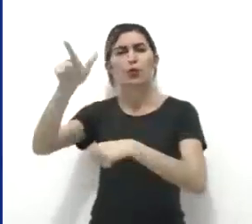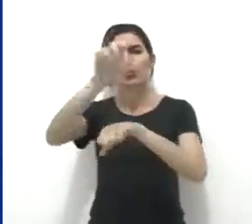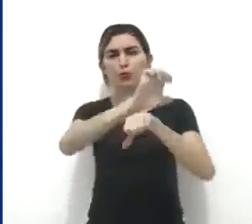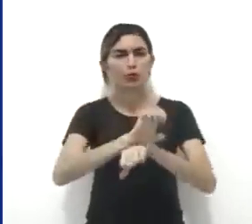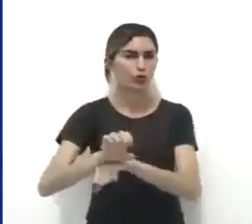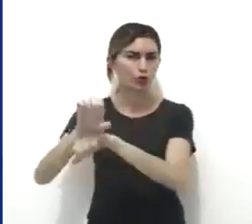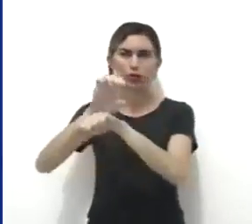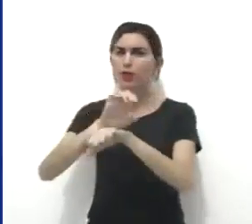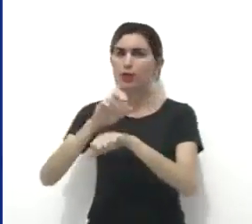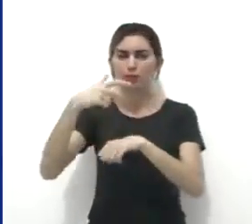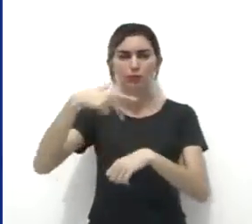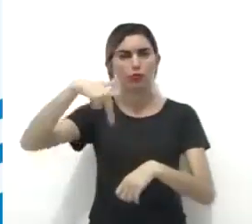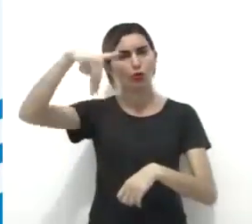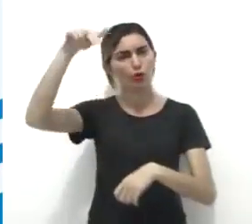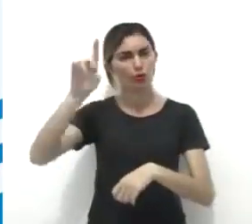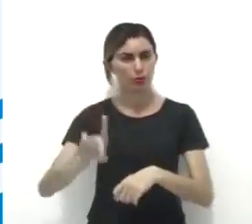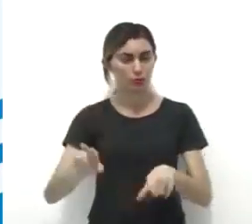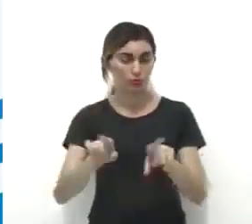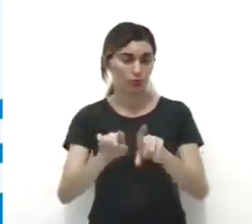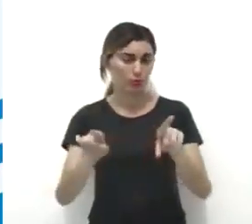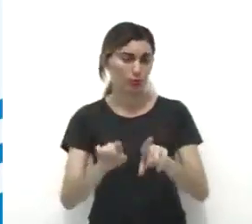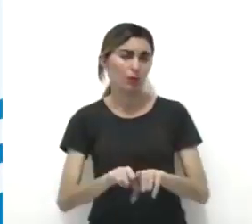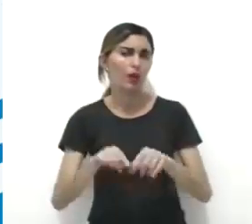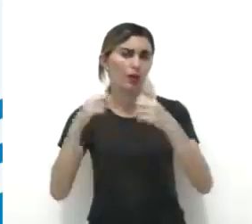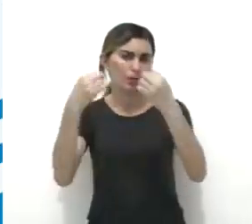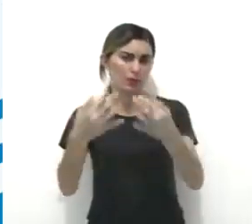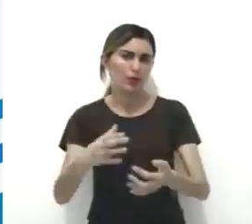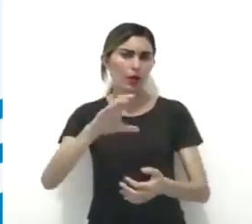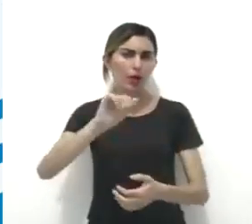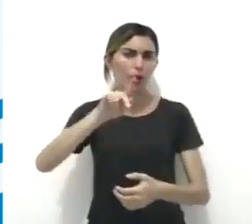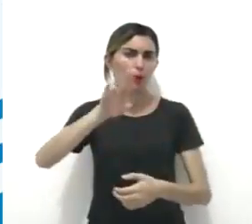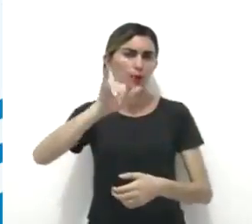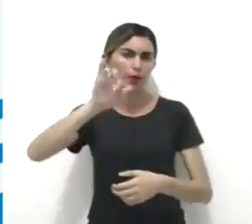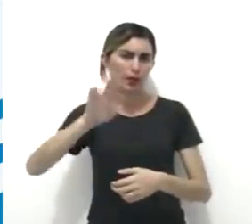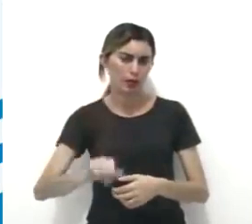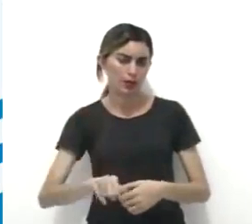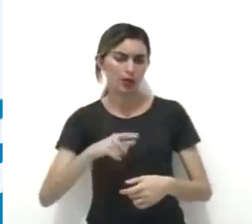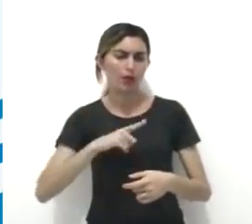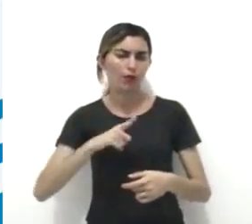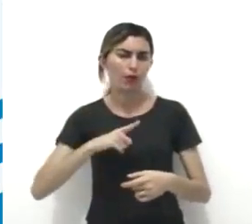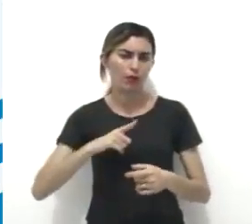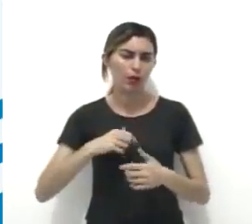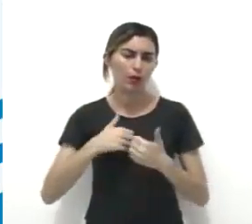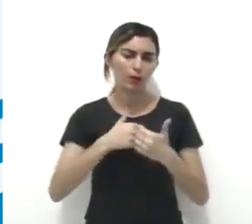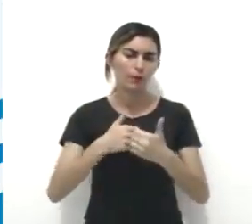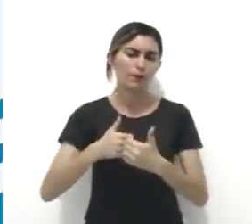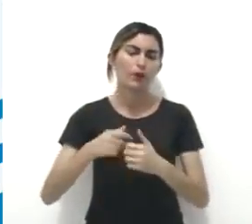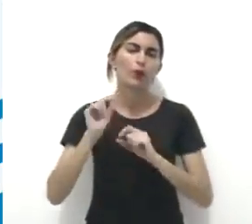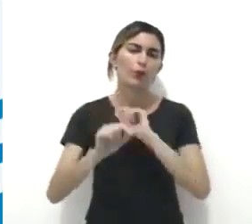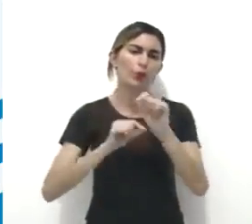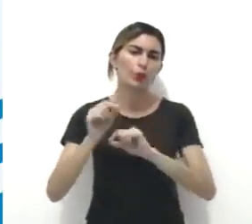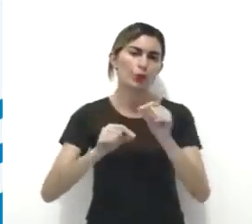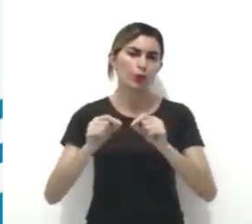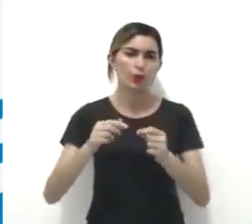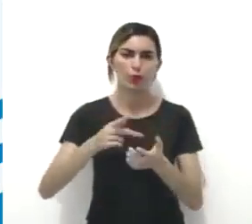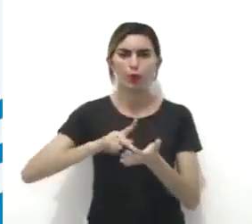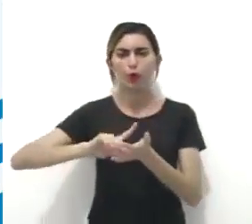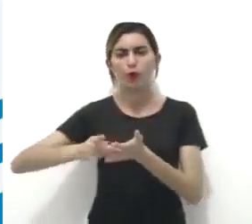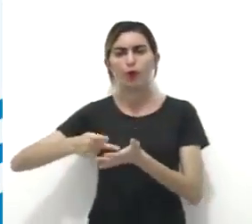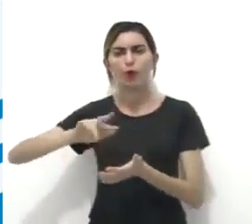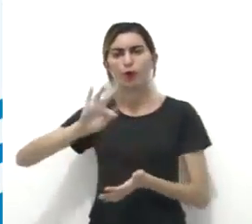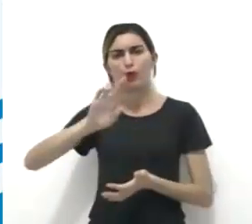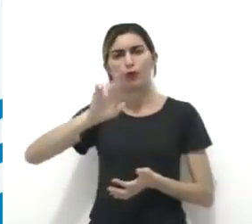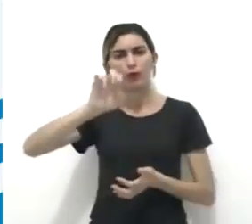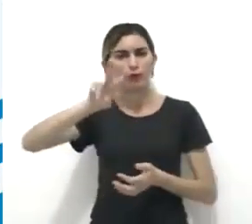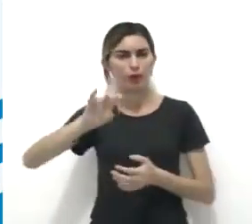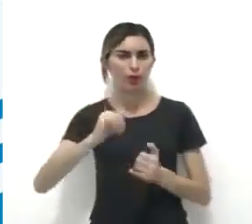outros estados nordestinos. Conta a lenda também que a capoeira ela tem uma proximidade com o frevo. Então,